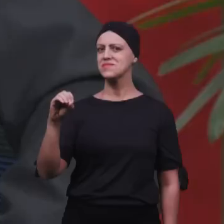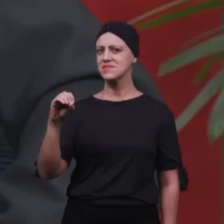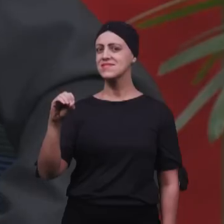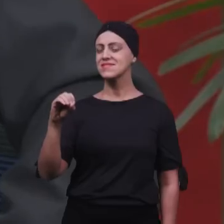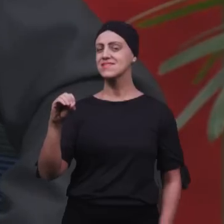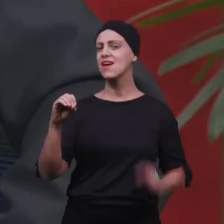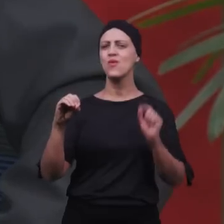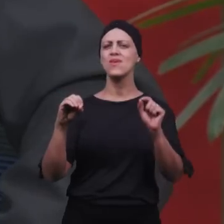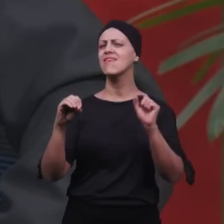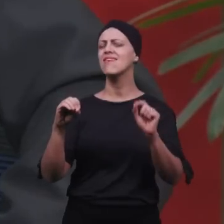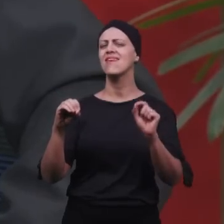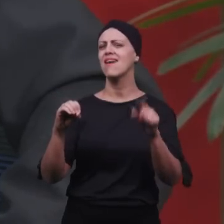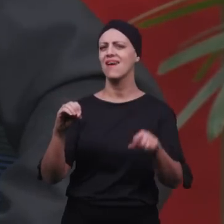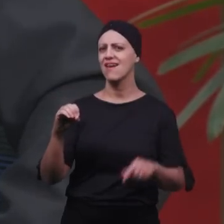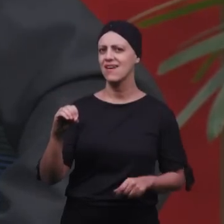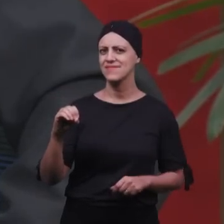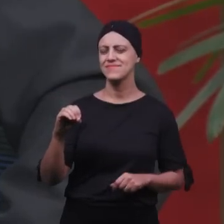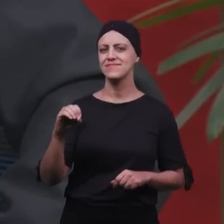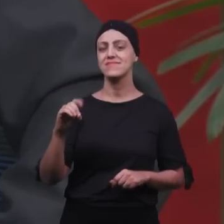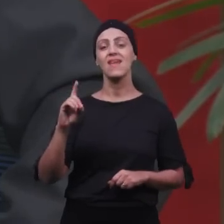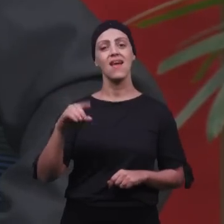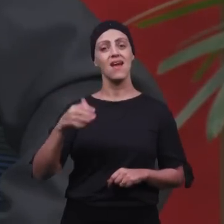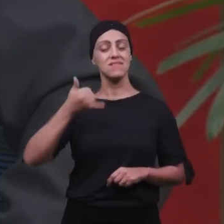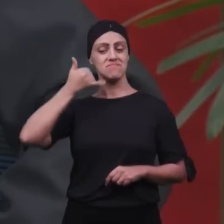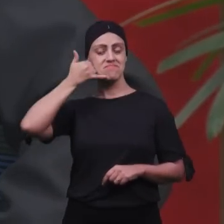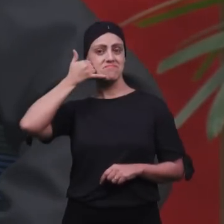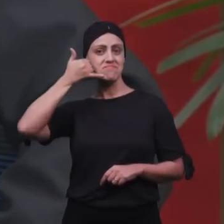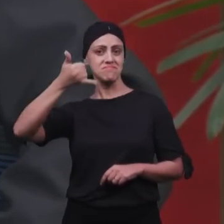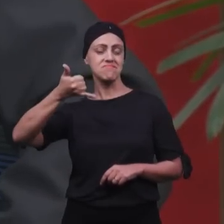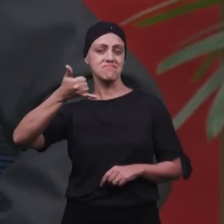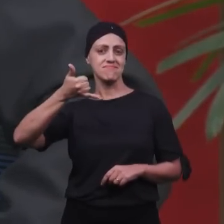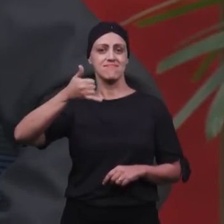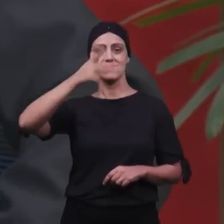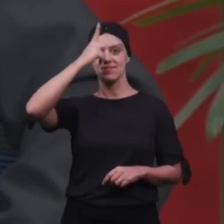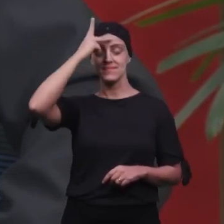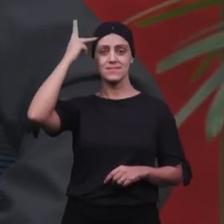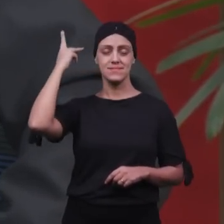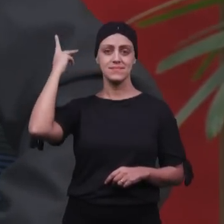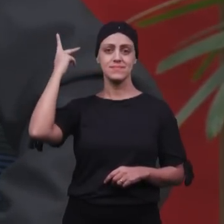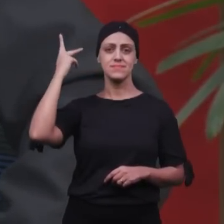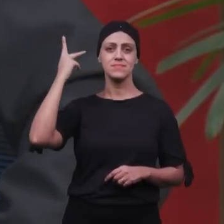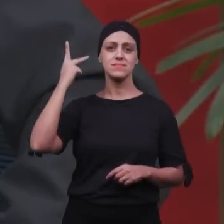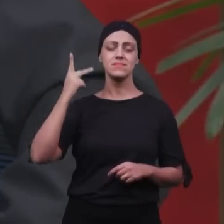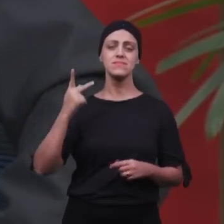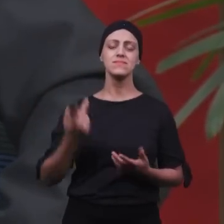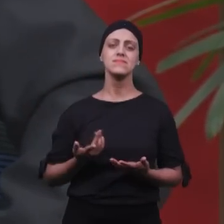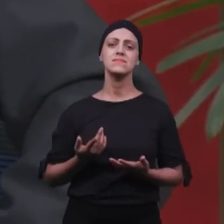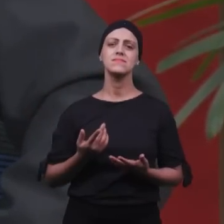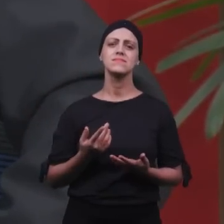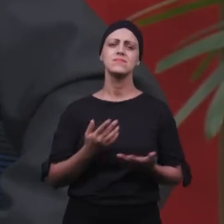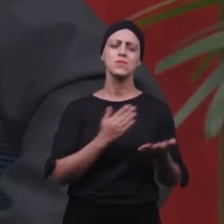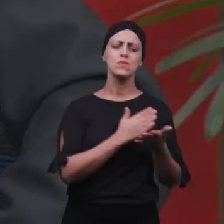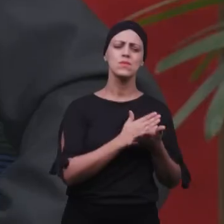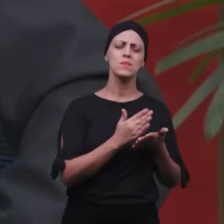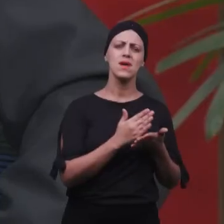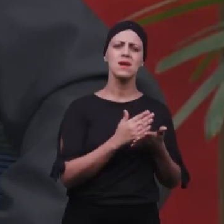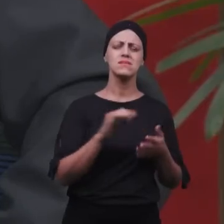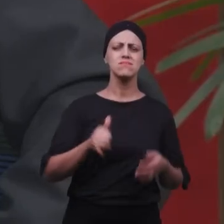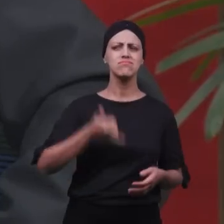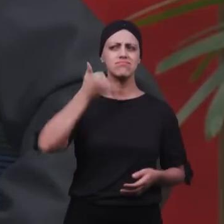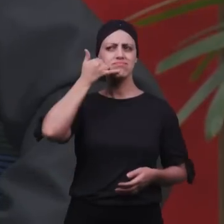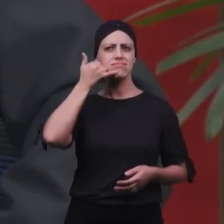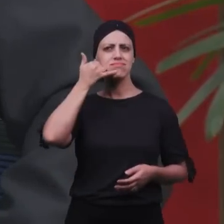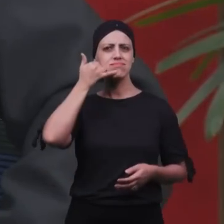atendimento que as pessoas têm um início, têm uma